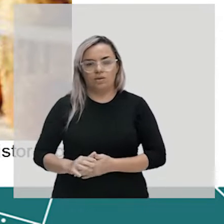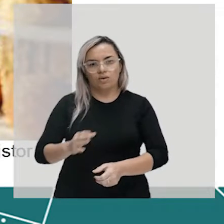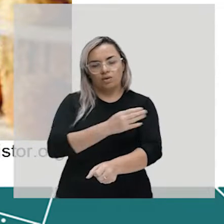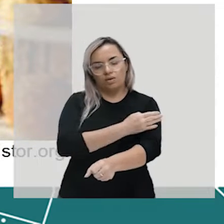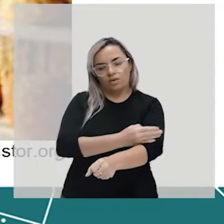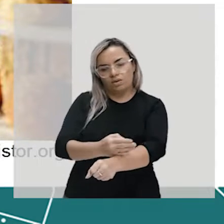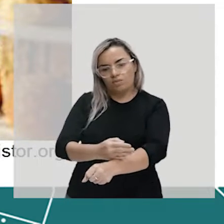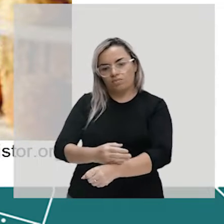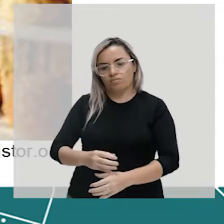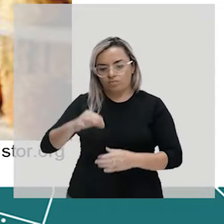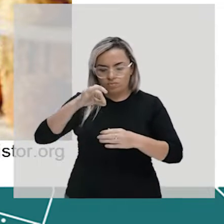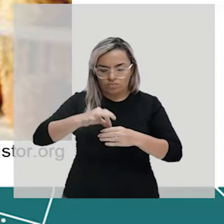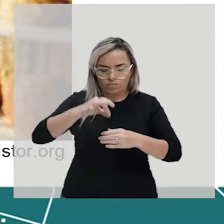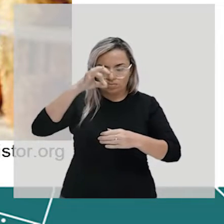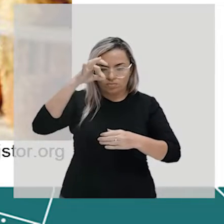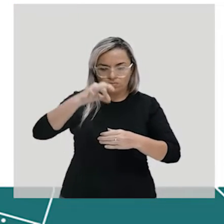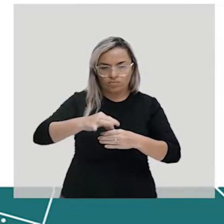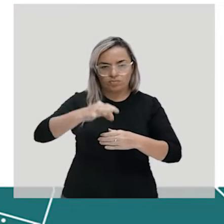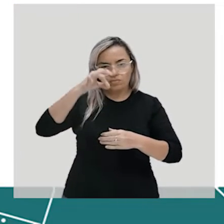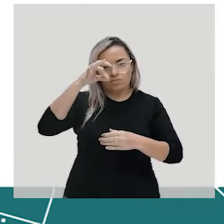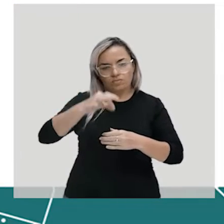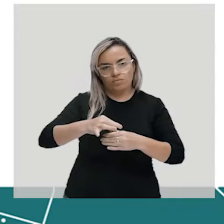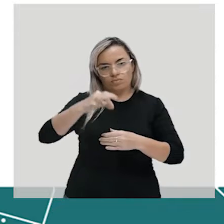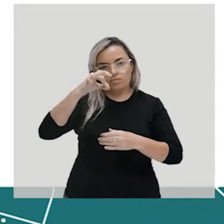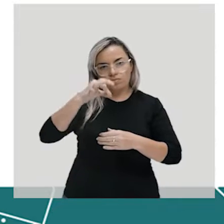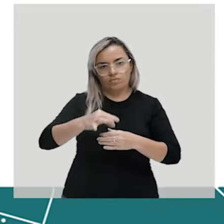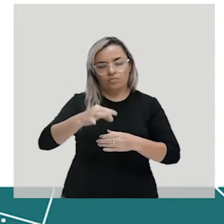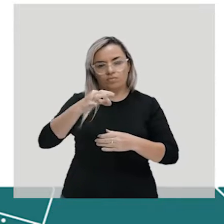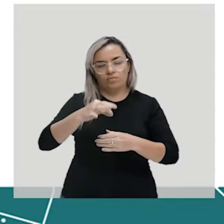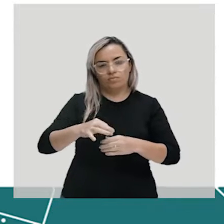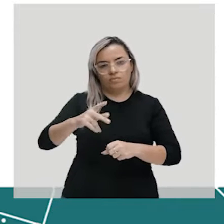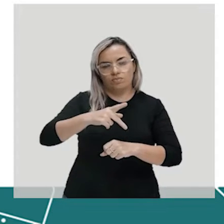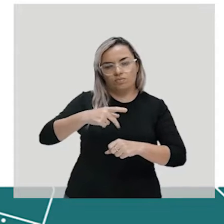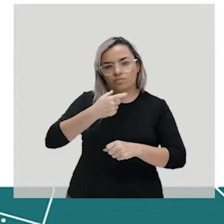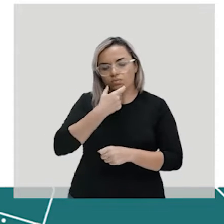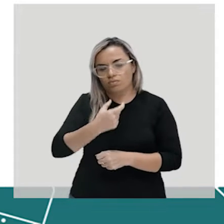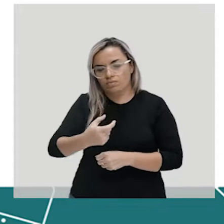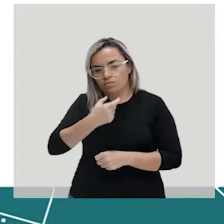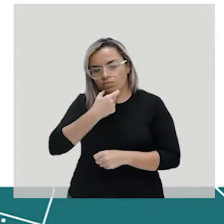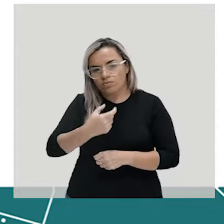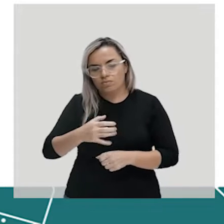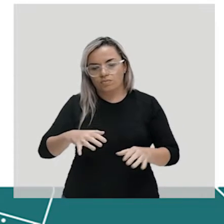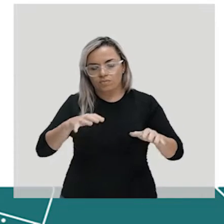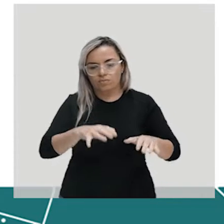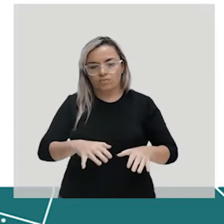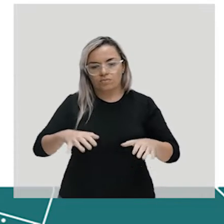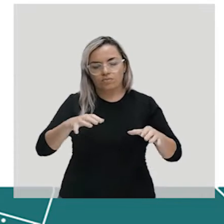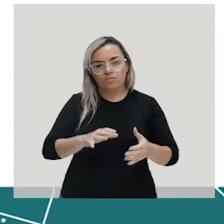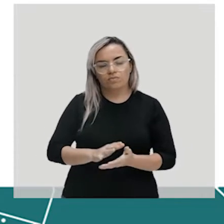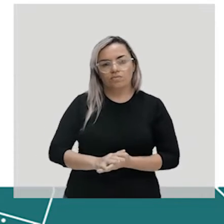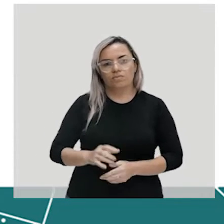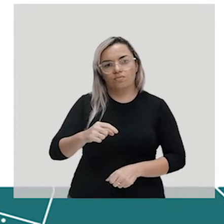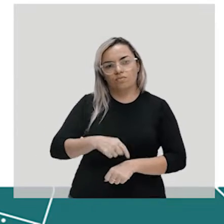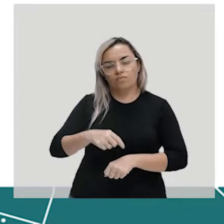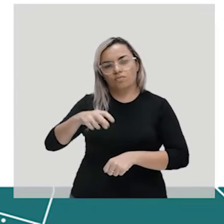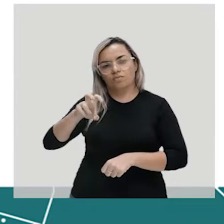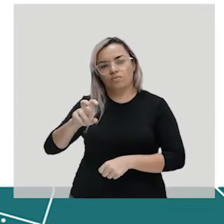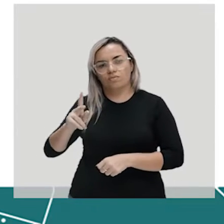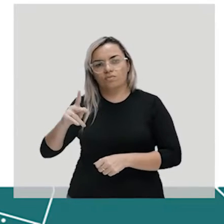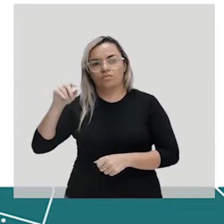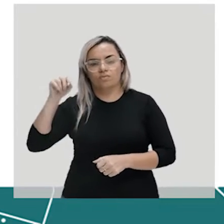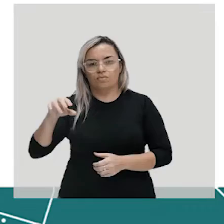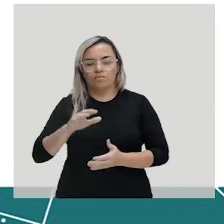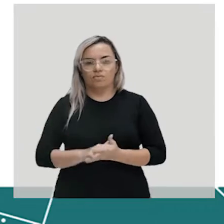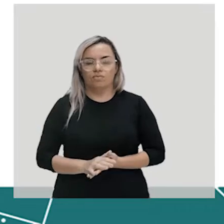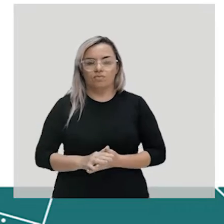conhecidas é um chá o chá britânico ou o chá das cinco que com certeza vocês já devem ter observado o visto alguma